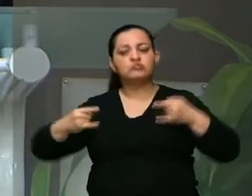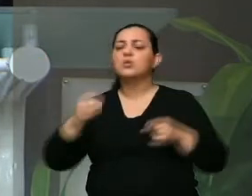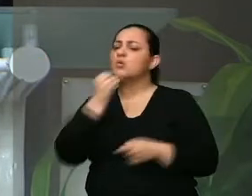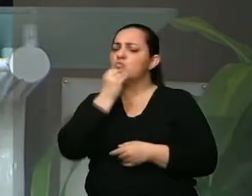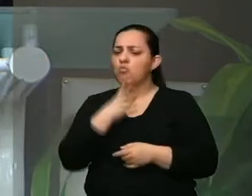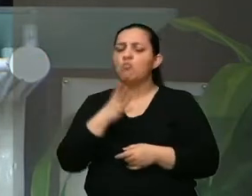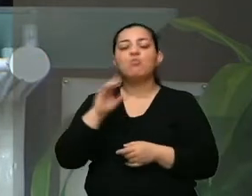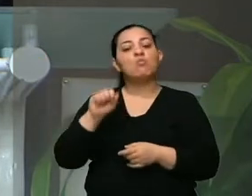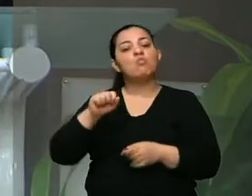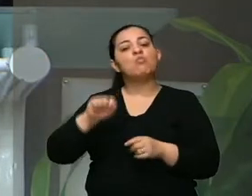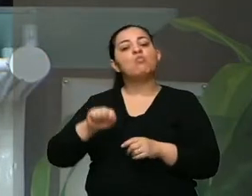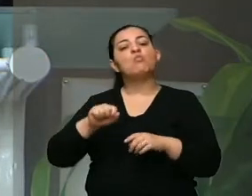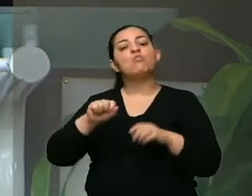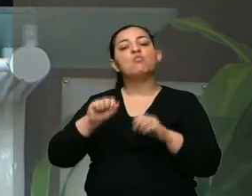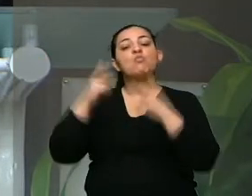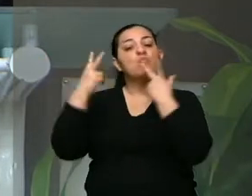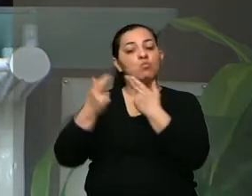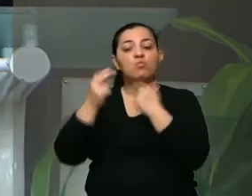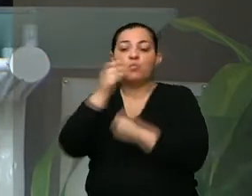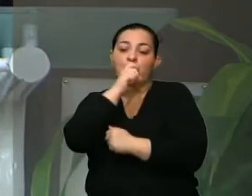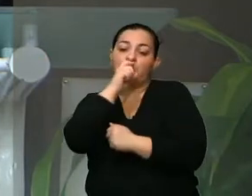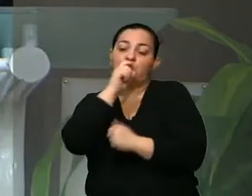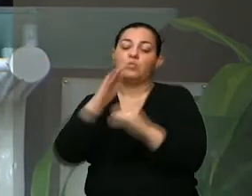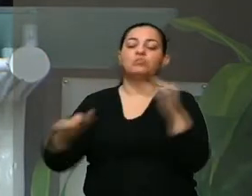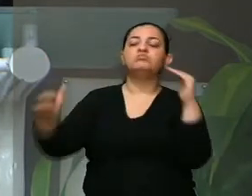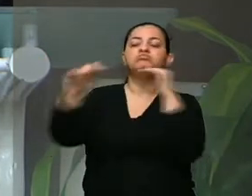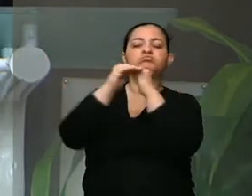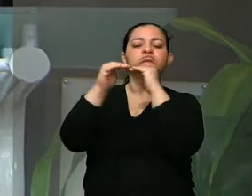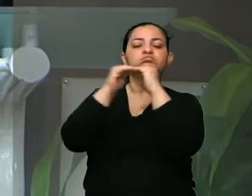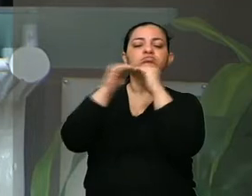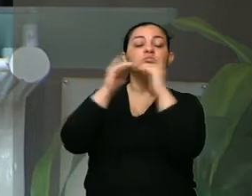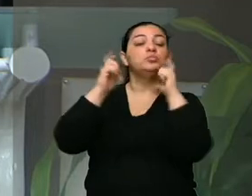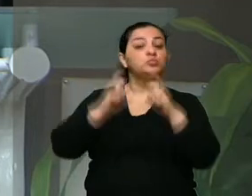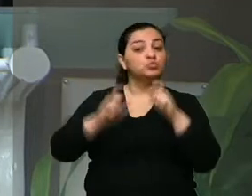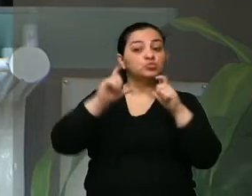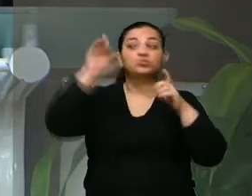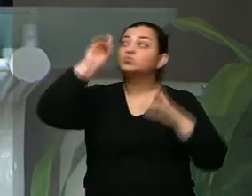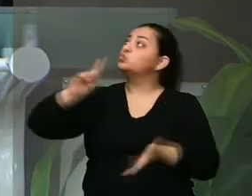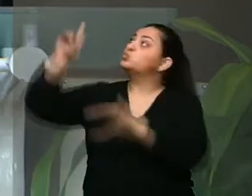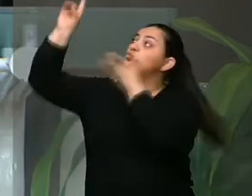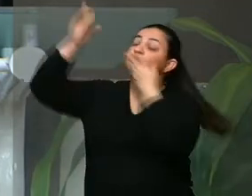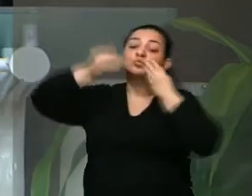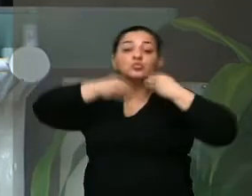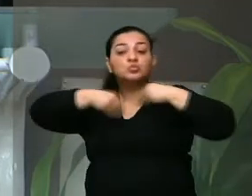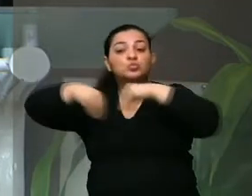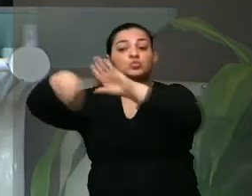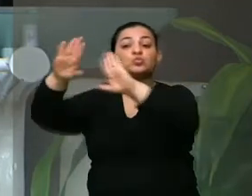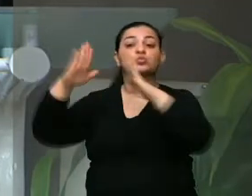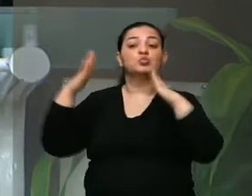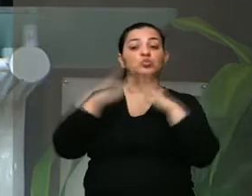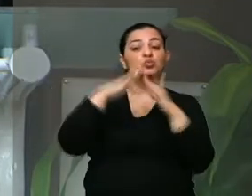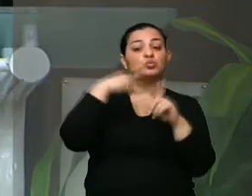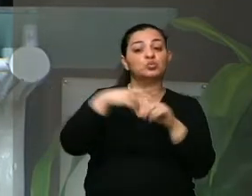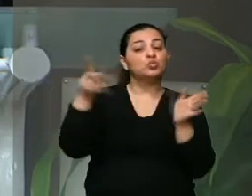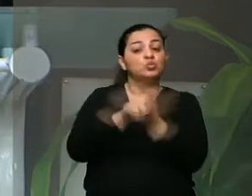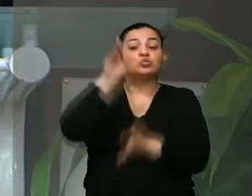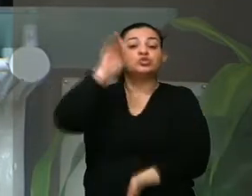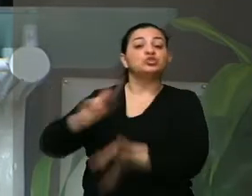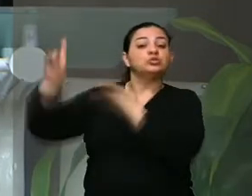bom quanto o do seu pai é aí onde deus está levando sua igreja